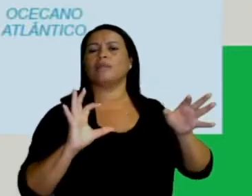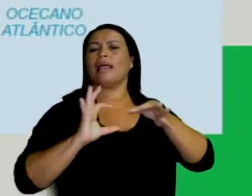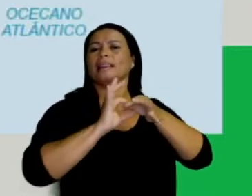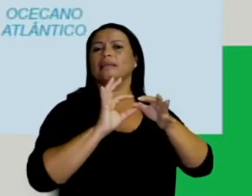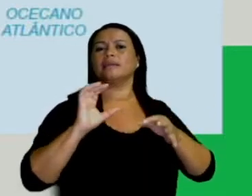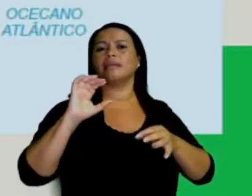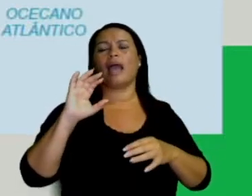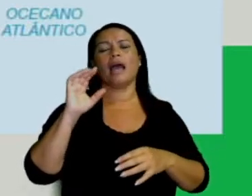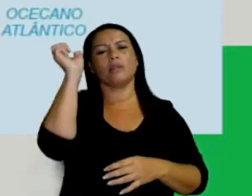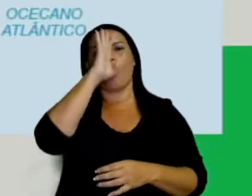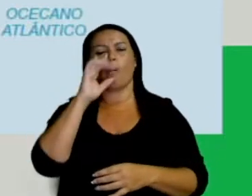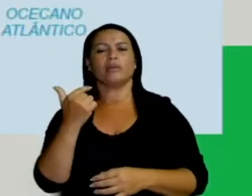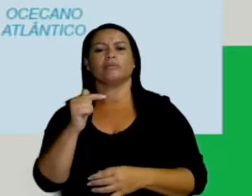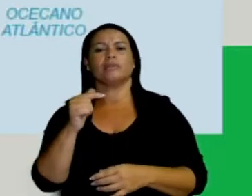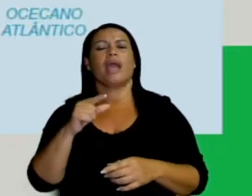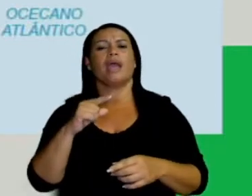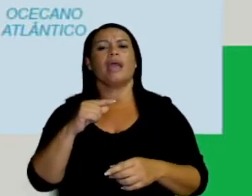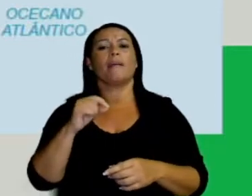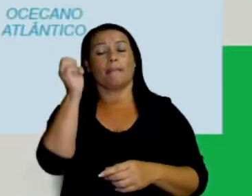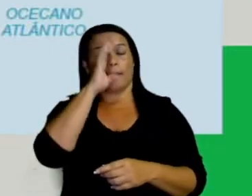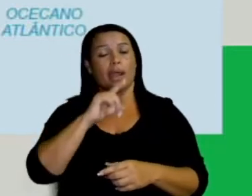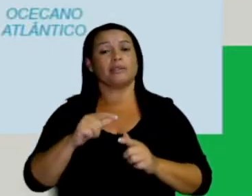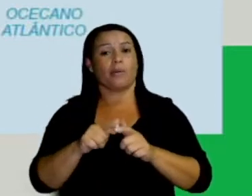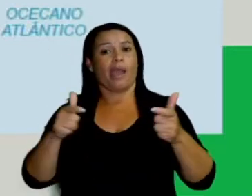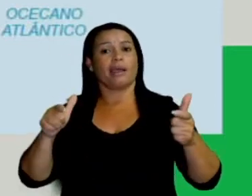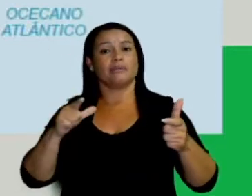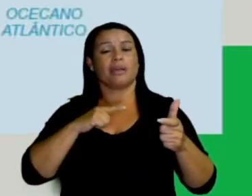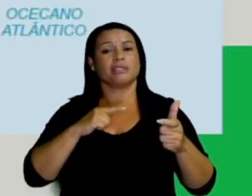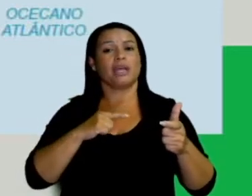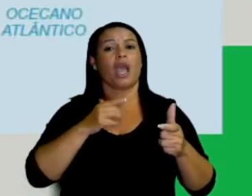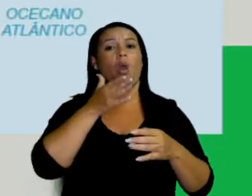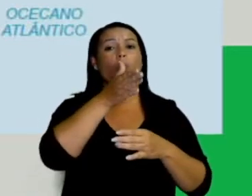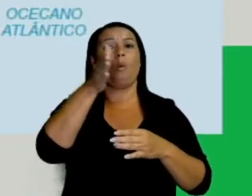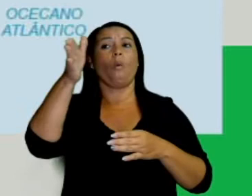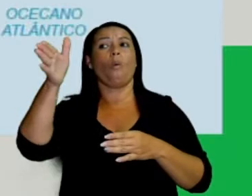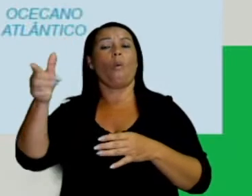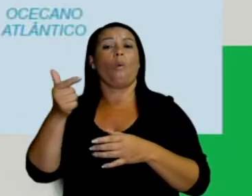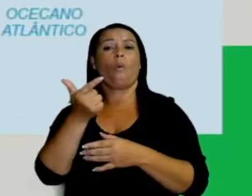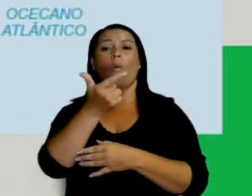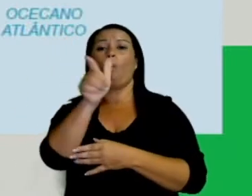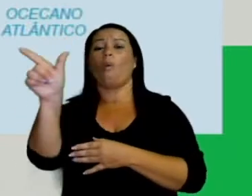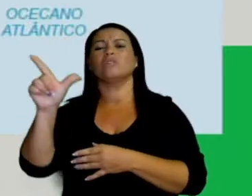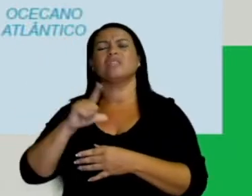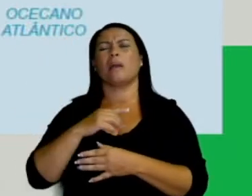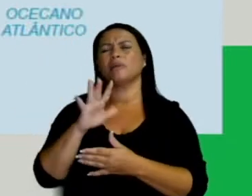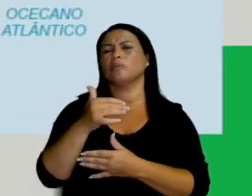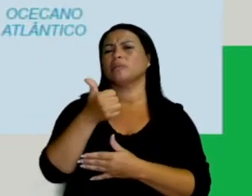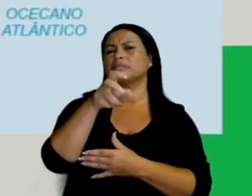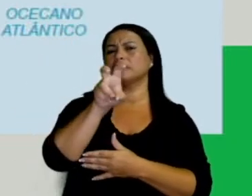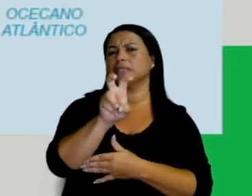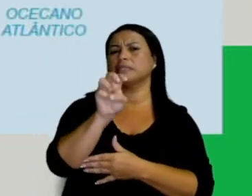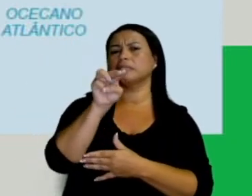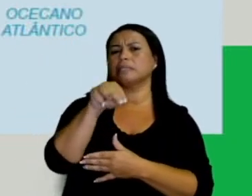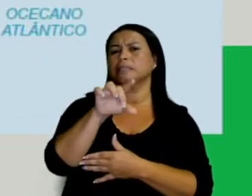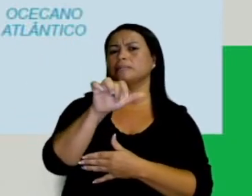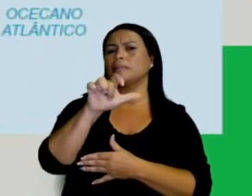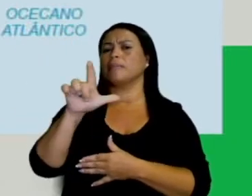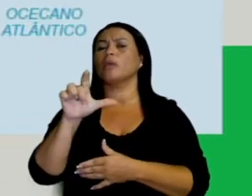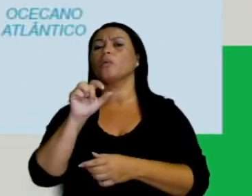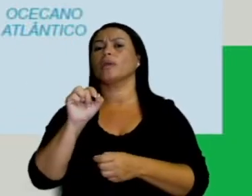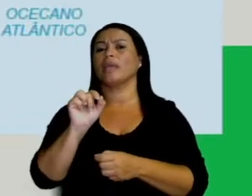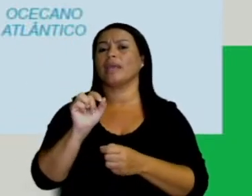e também tem uma extensão de fronteira bastante imensa. Então a gente tem aí cerca de 15 mil quilômetros de extensão de